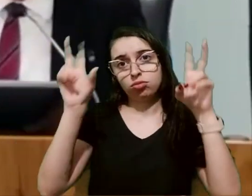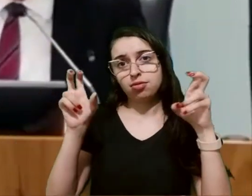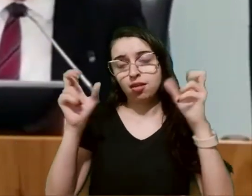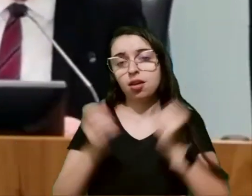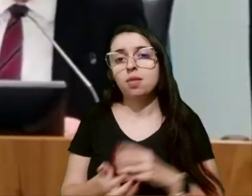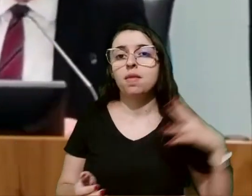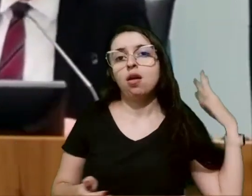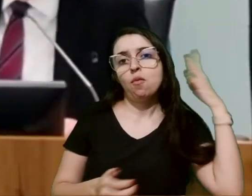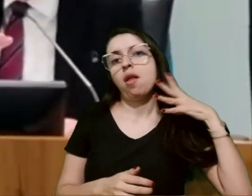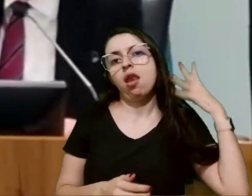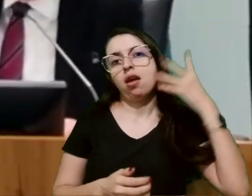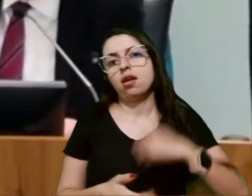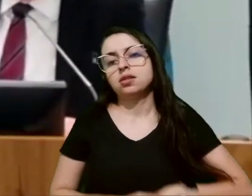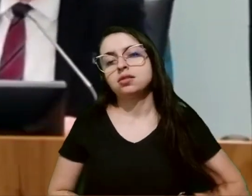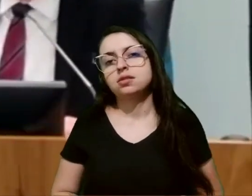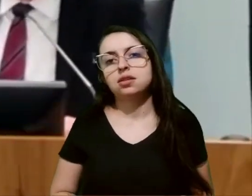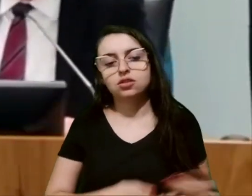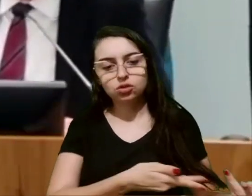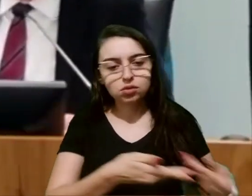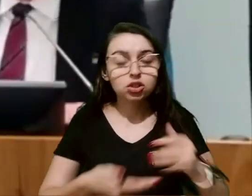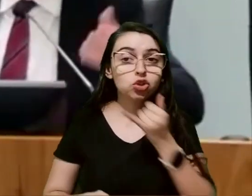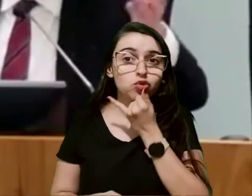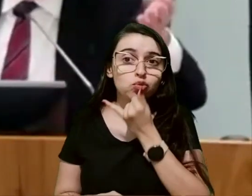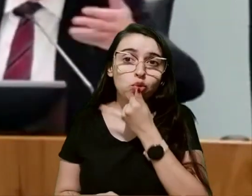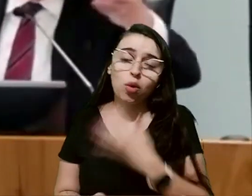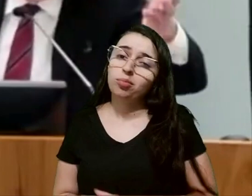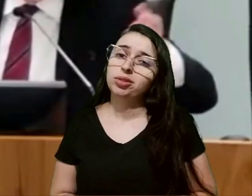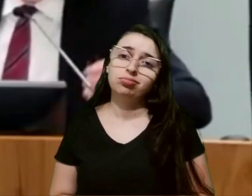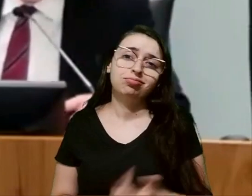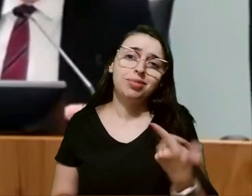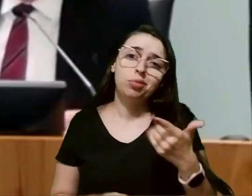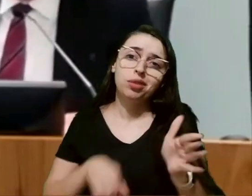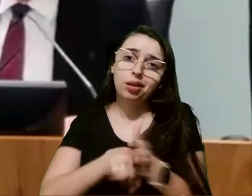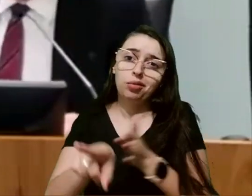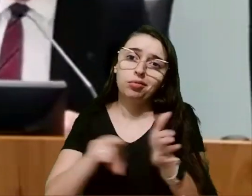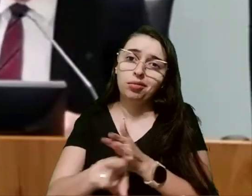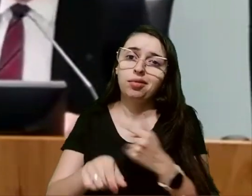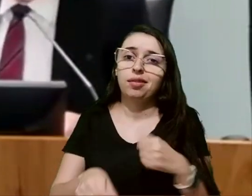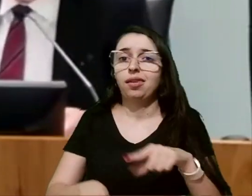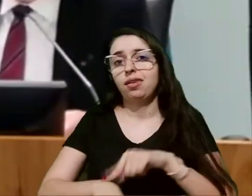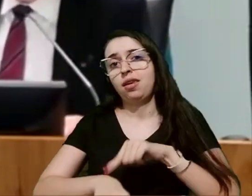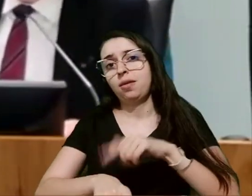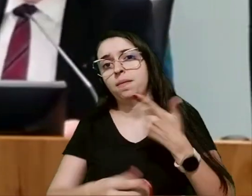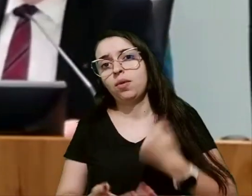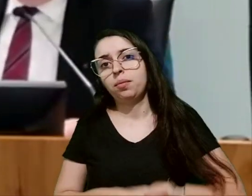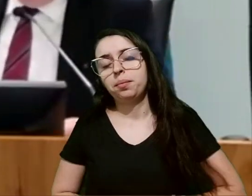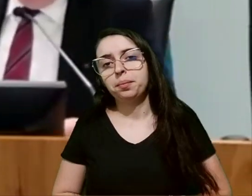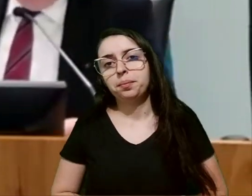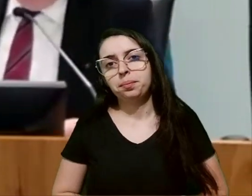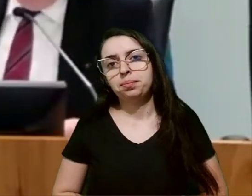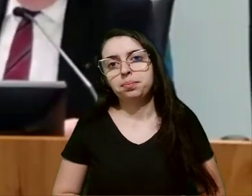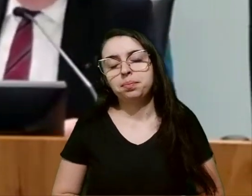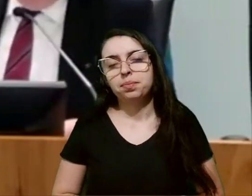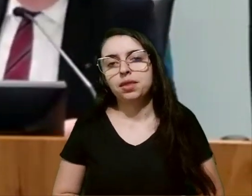tema, que é muito interessante aqui, todos os presentes, também peço desculpa, não vai haver tempo para perguntas aqui,